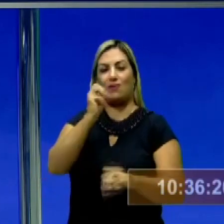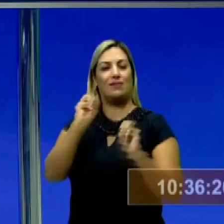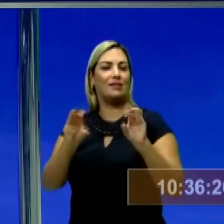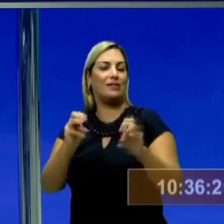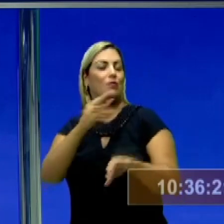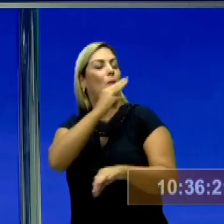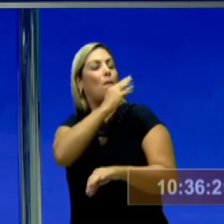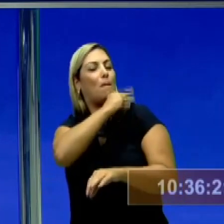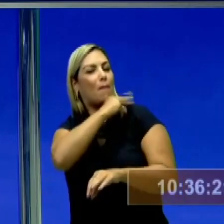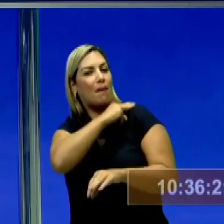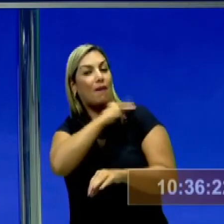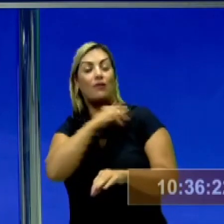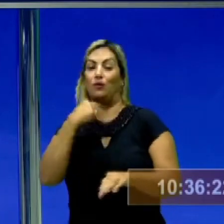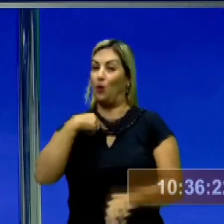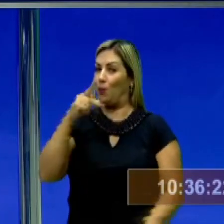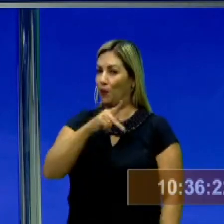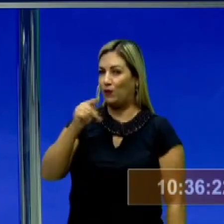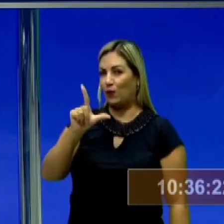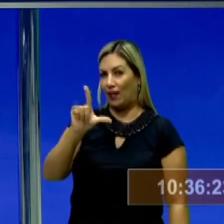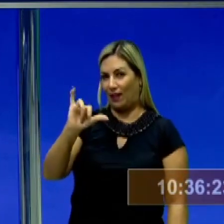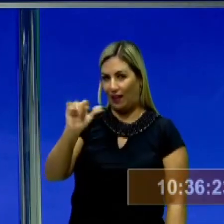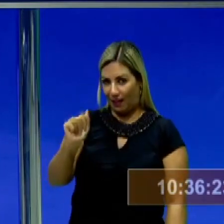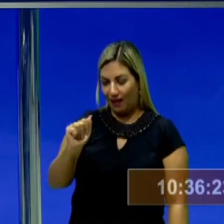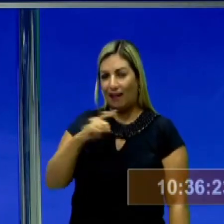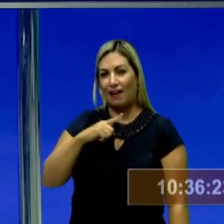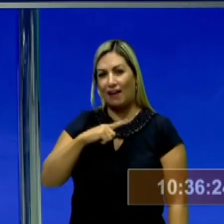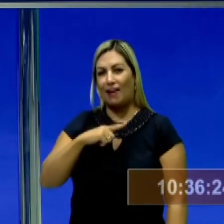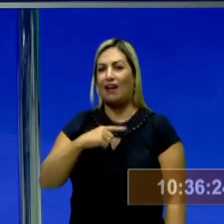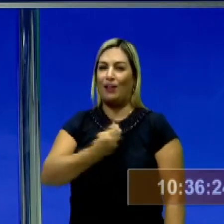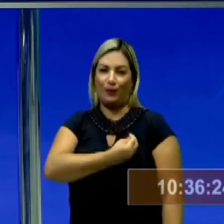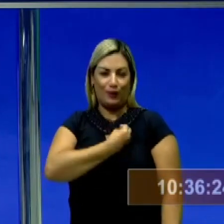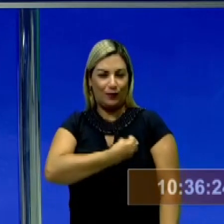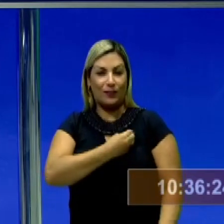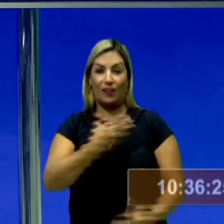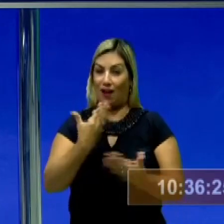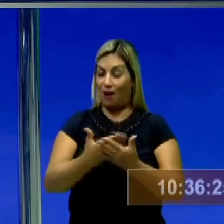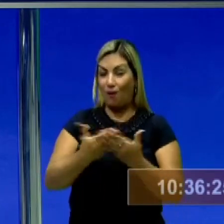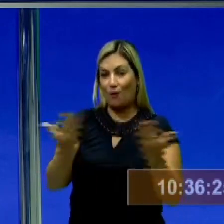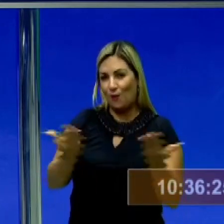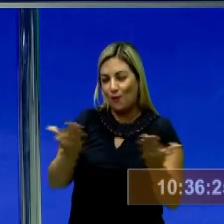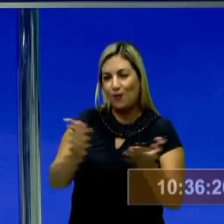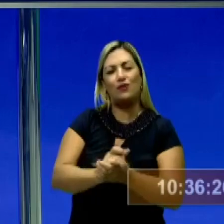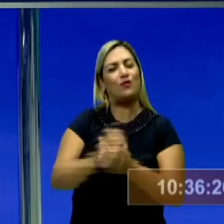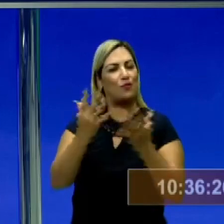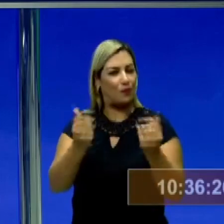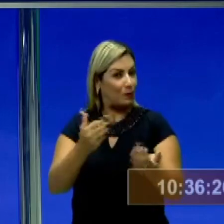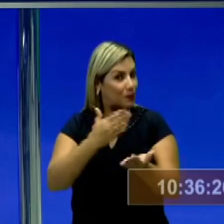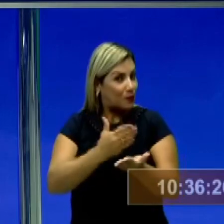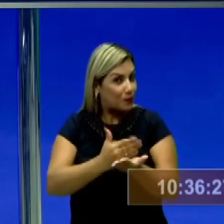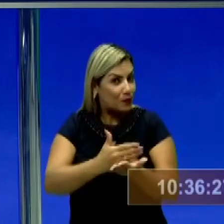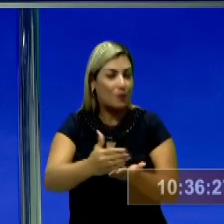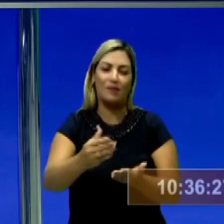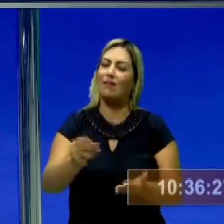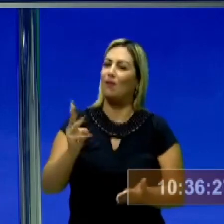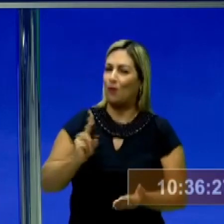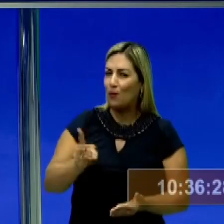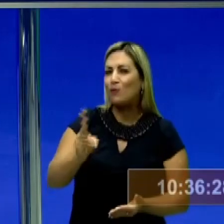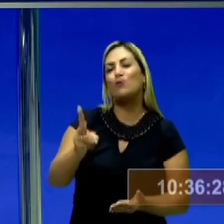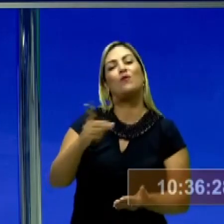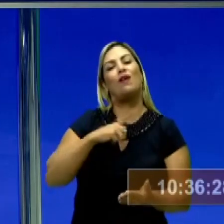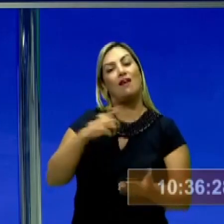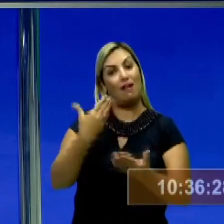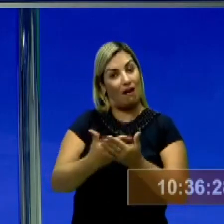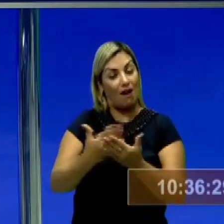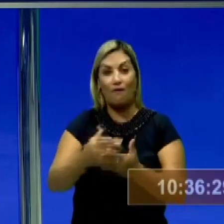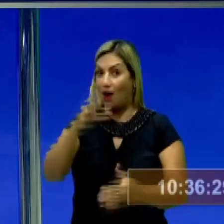Eu sou a professora Lia Leme e estou aqui com vocês com a aula de hoje. Vamos continuar nossos estudos hoje e nós